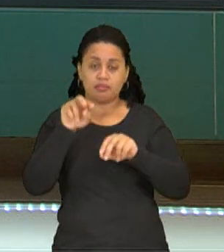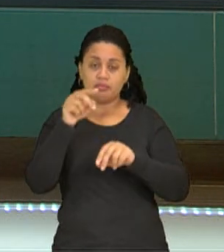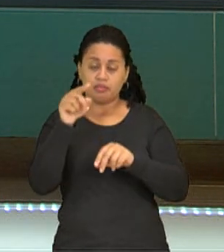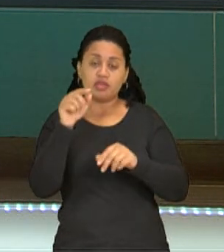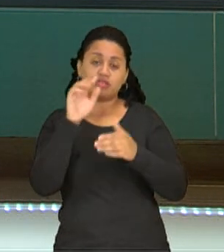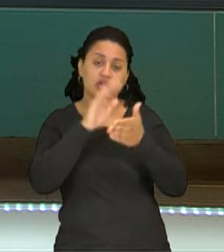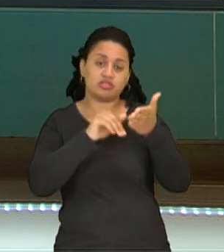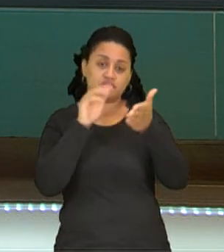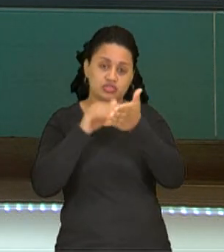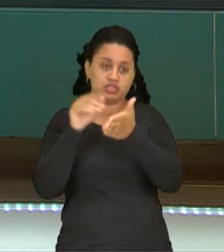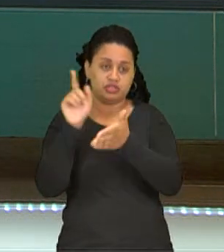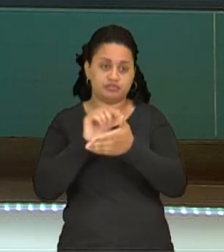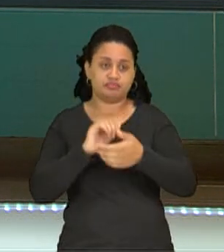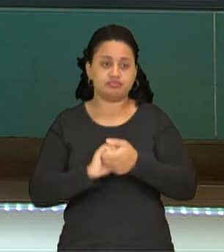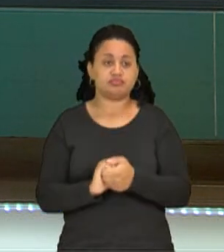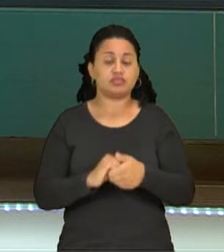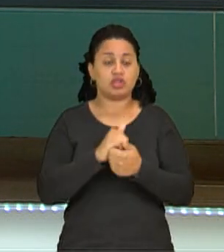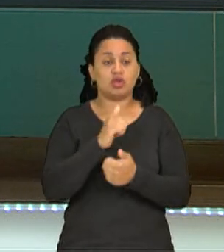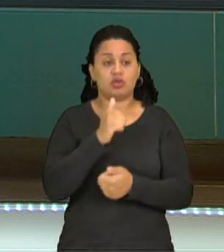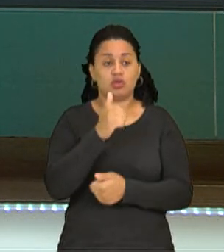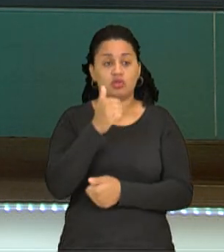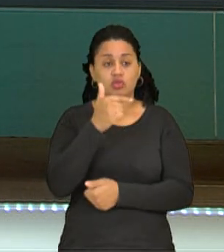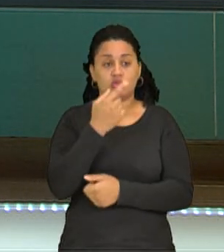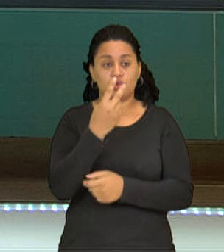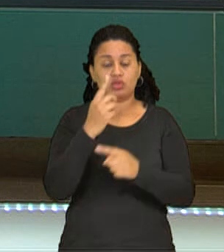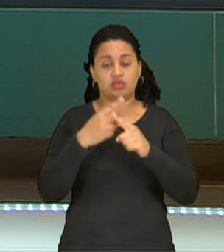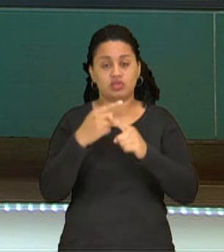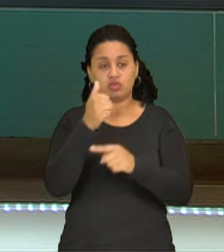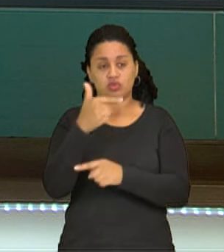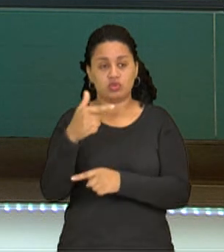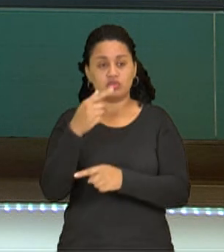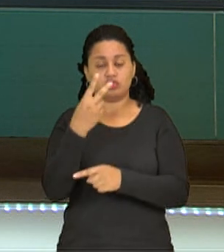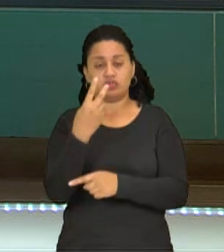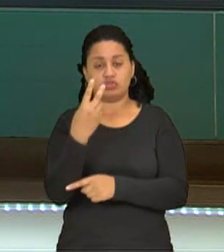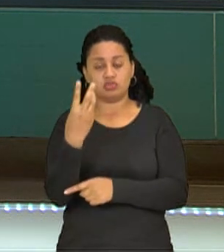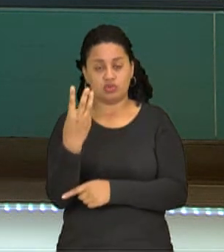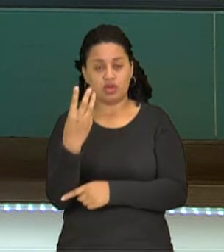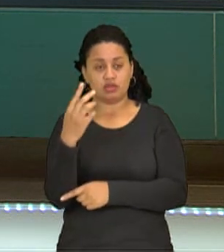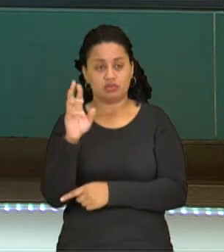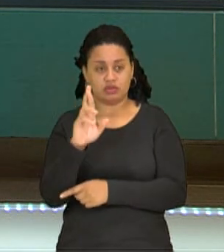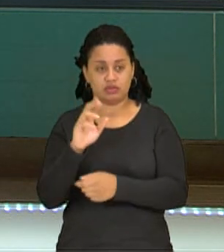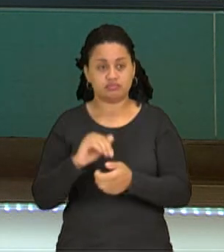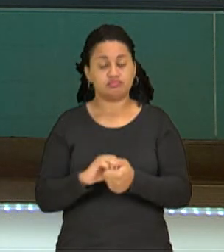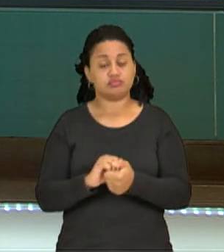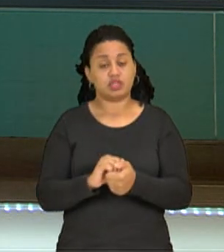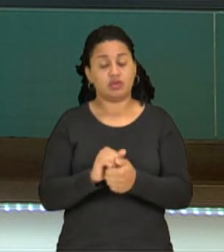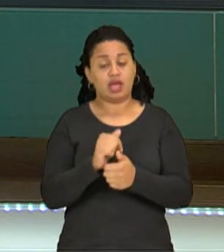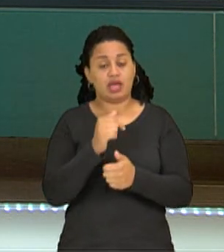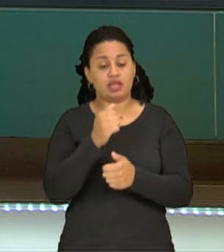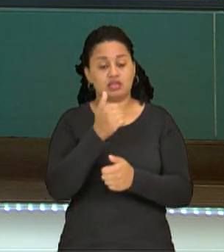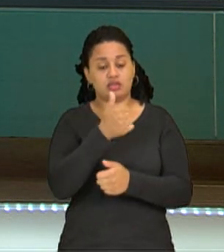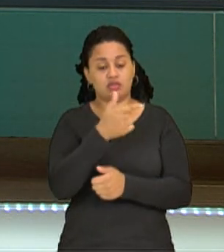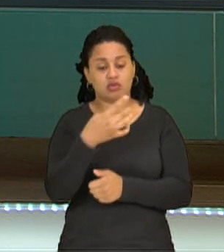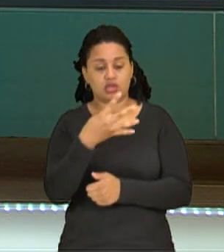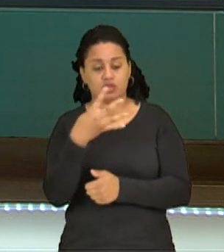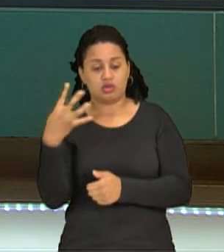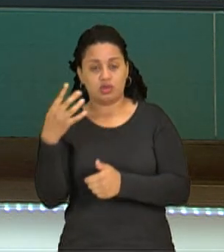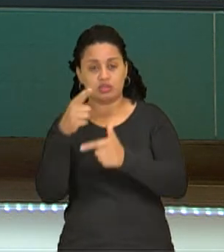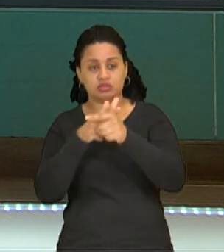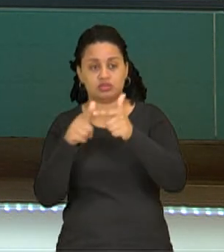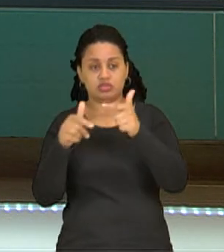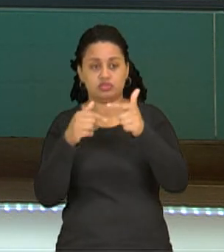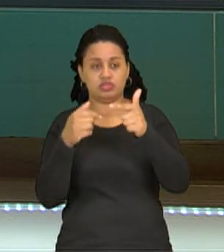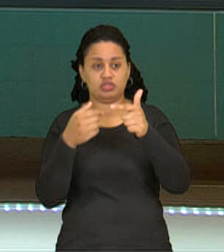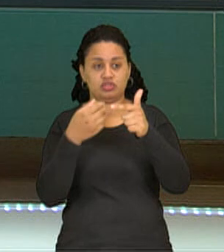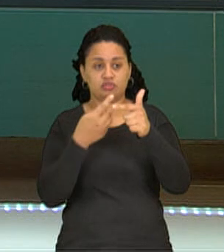12, 24R. O 24 está multiplicando, passa dividindo. 144 dividido por 6